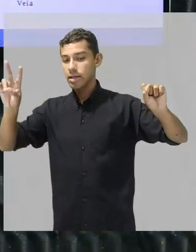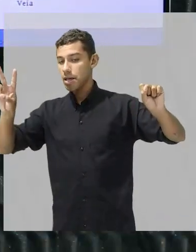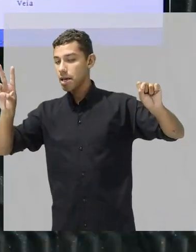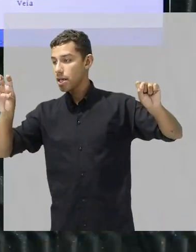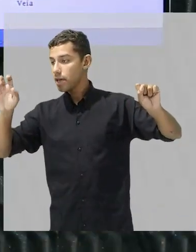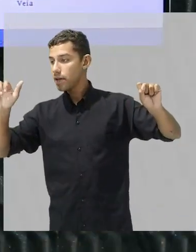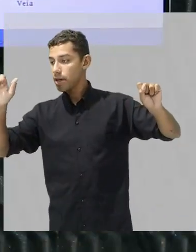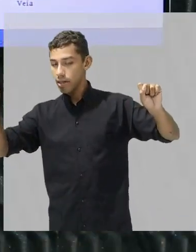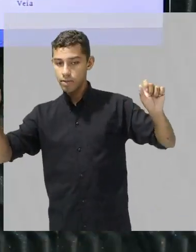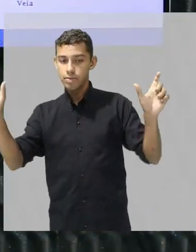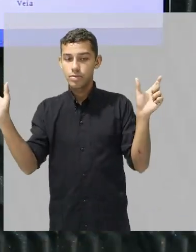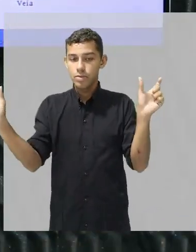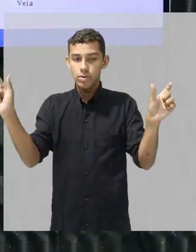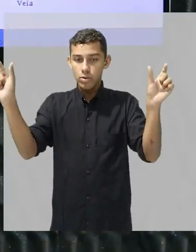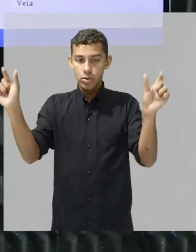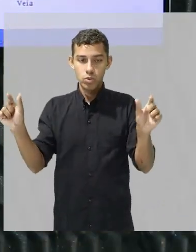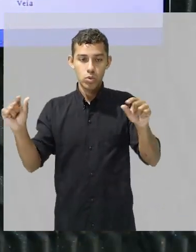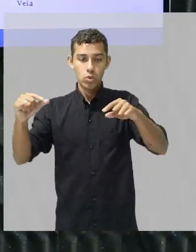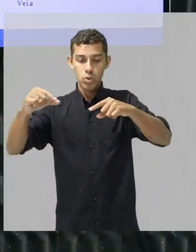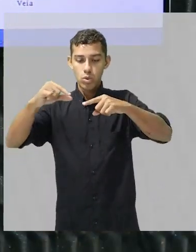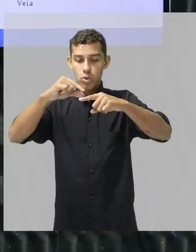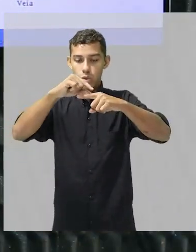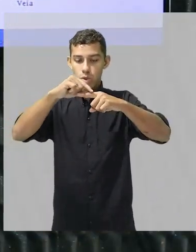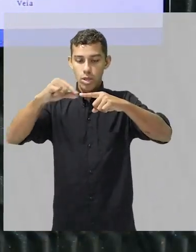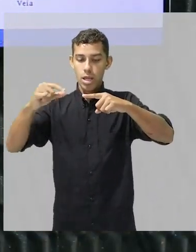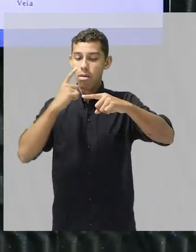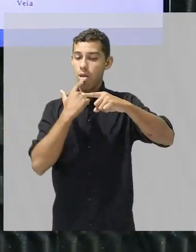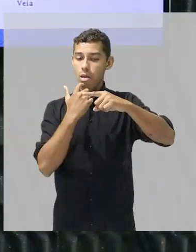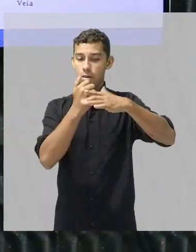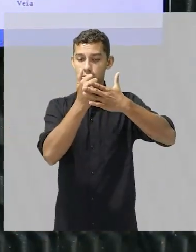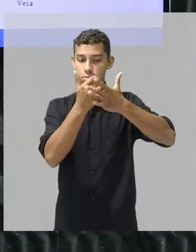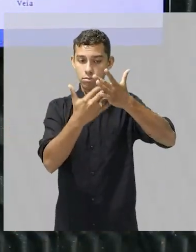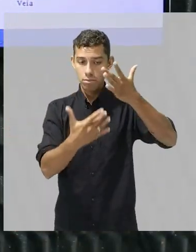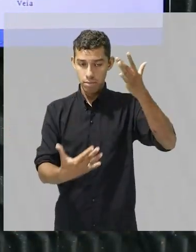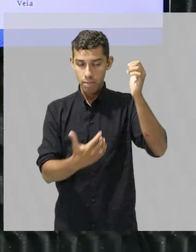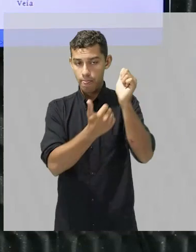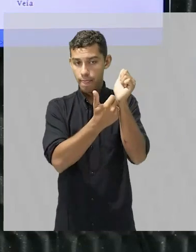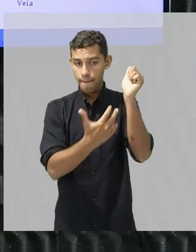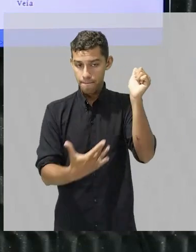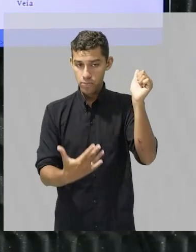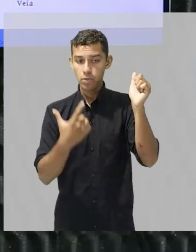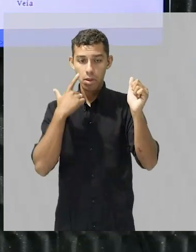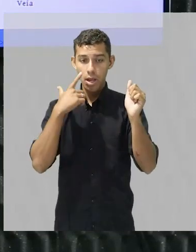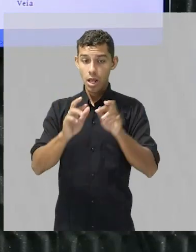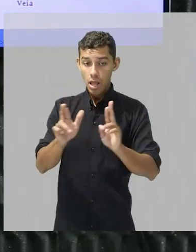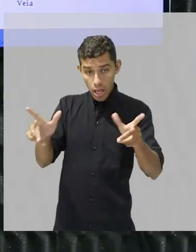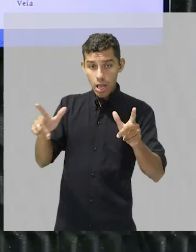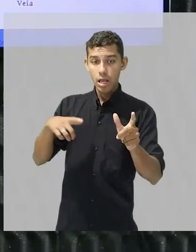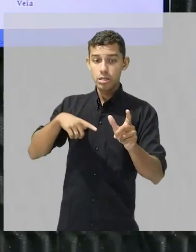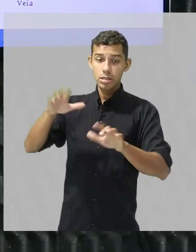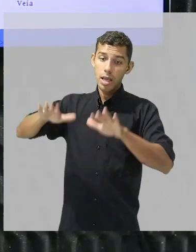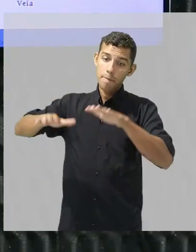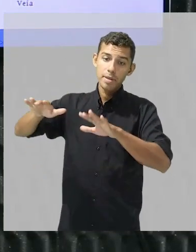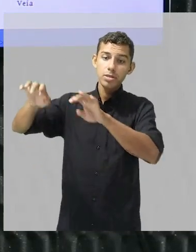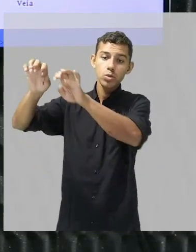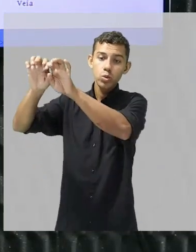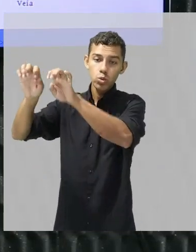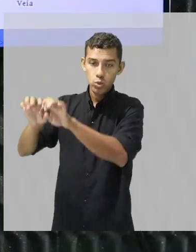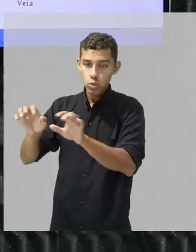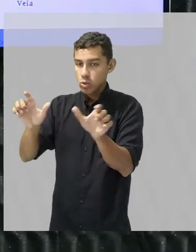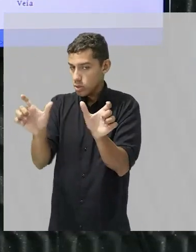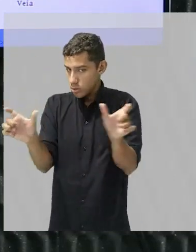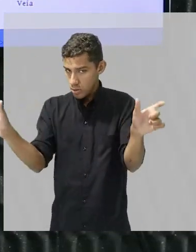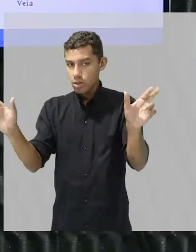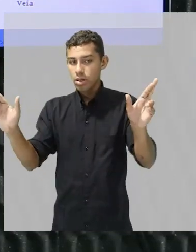e as artérias são vasos sanguíneos, só que eles se diferenciam por conta da sua estrutura e da sua função, tá? Entenda